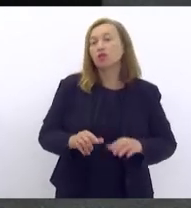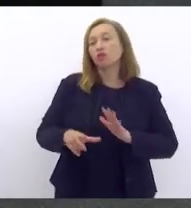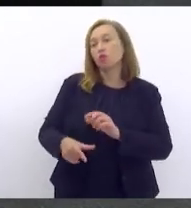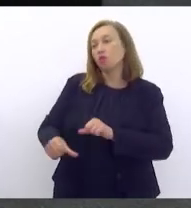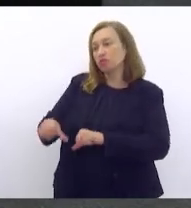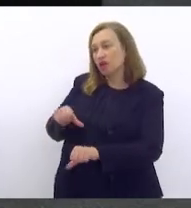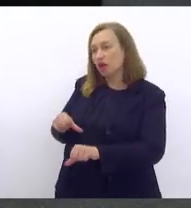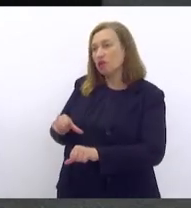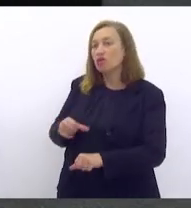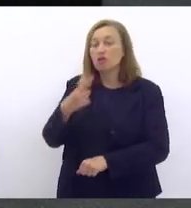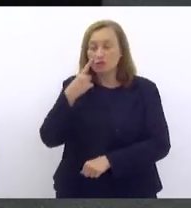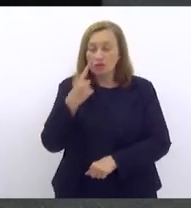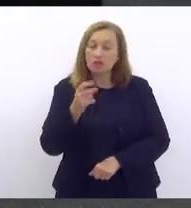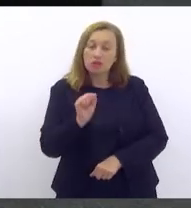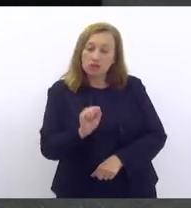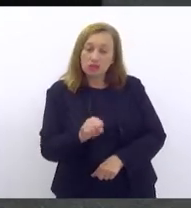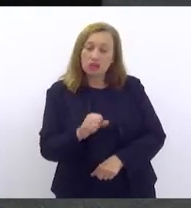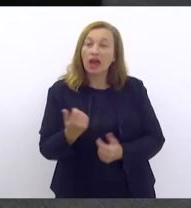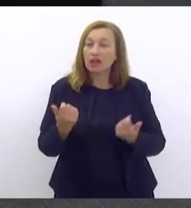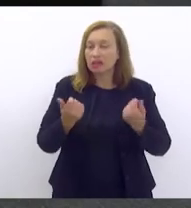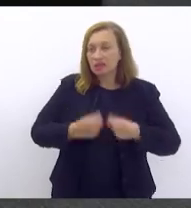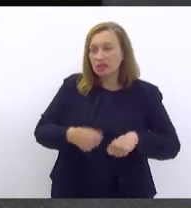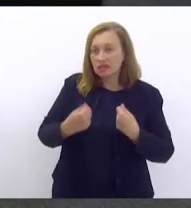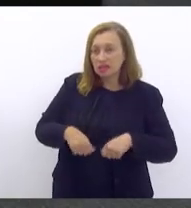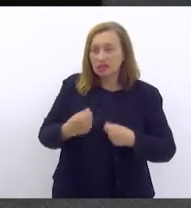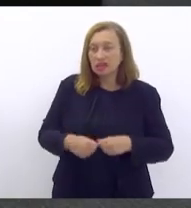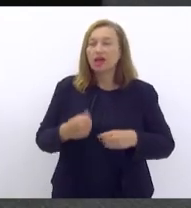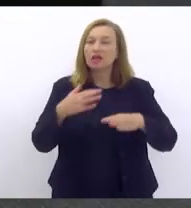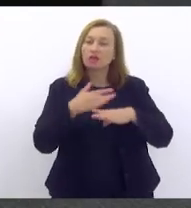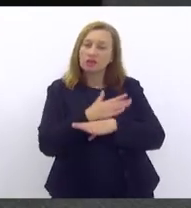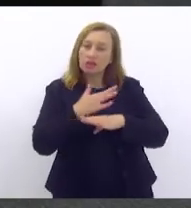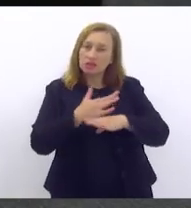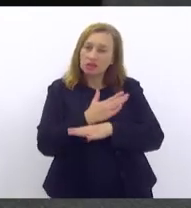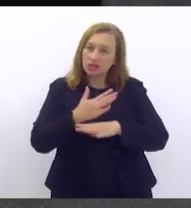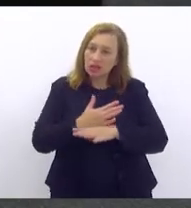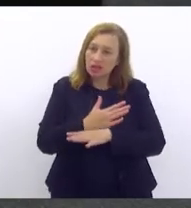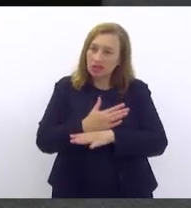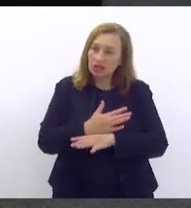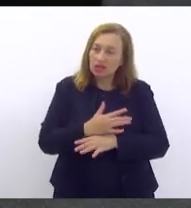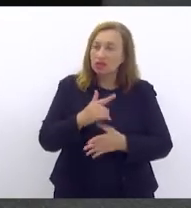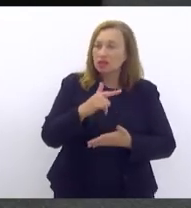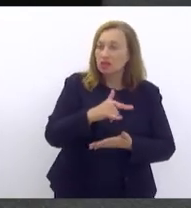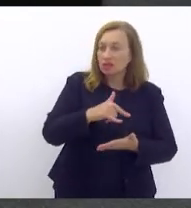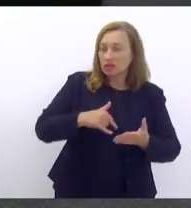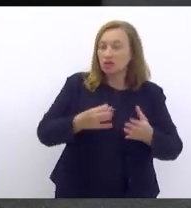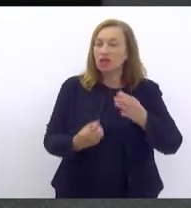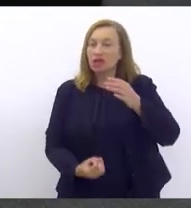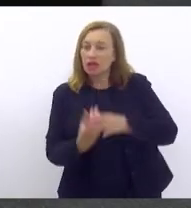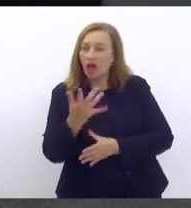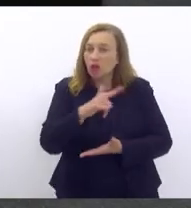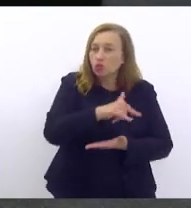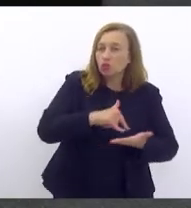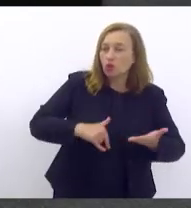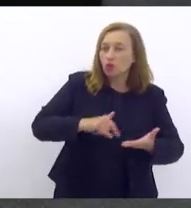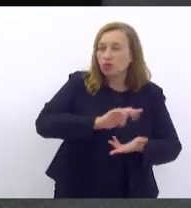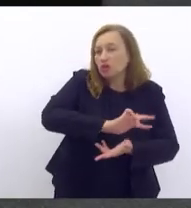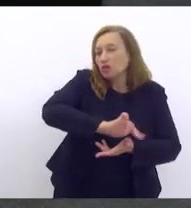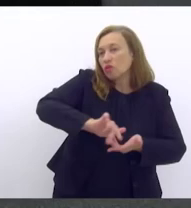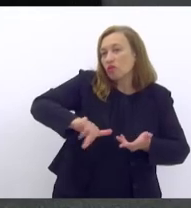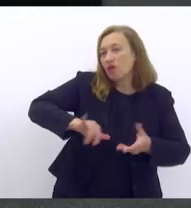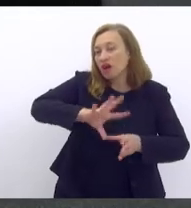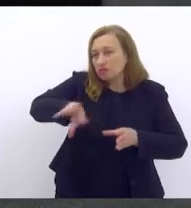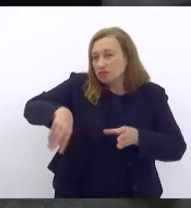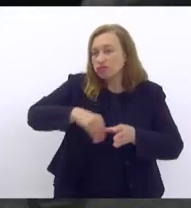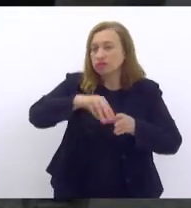contrário, olhou-se a necessidade de uma cidade fazer um dossiê como esse e, por que não, o Estado